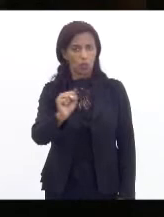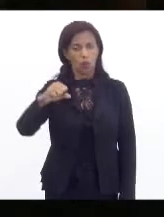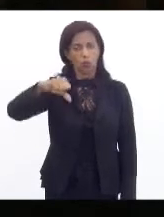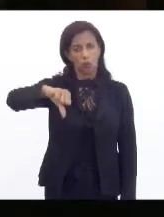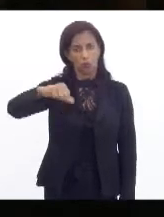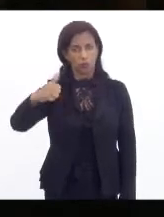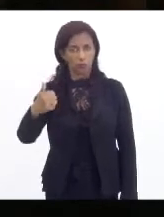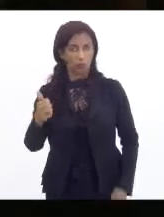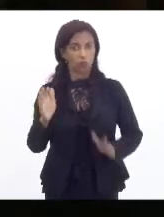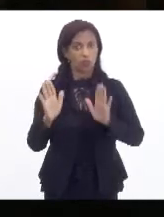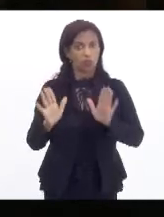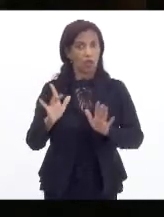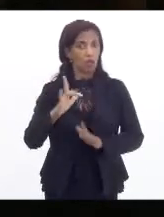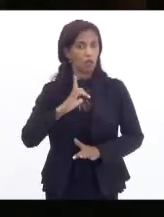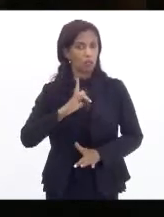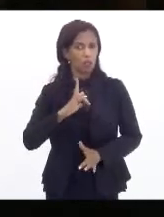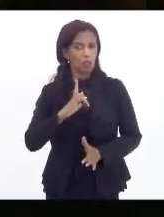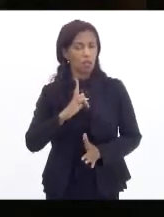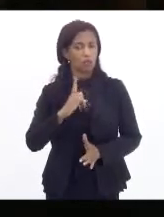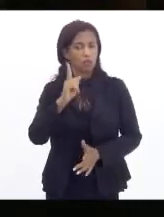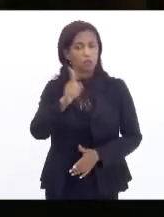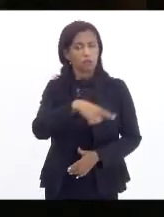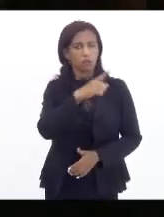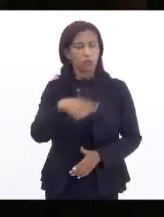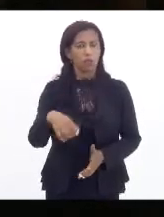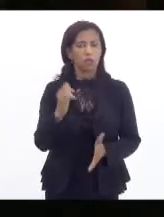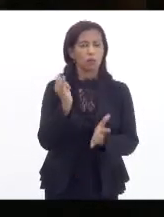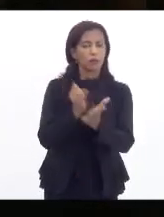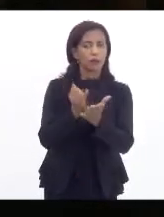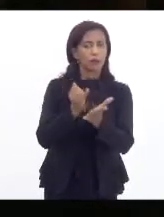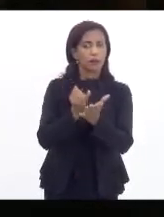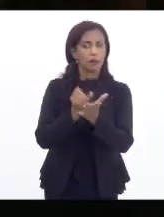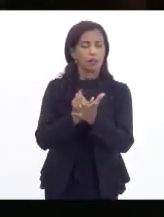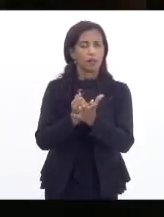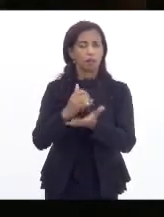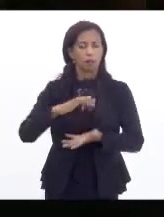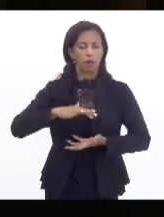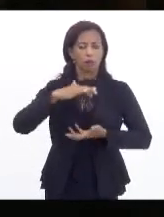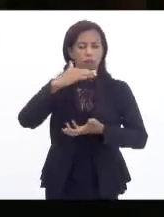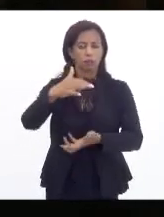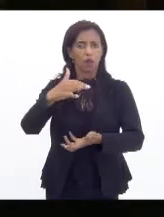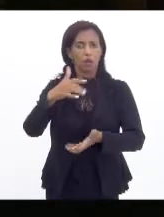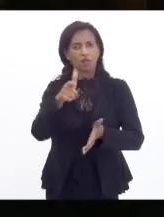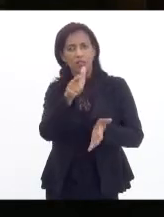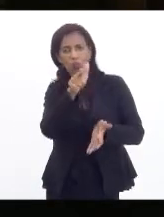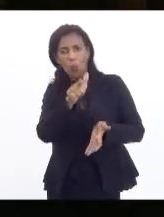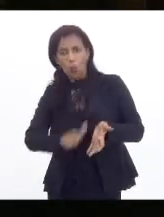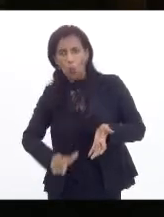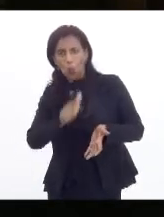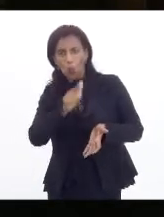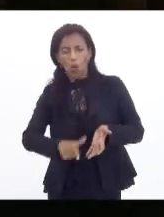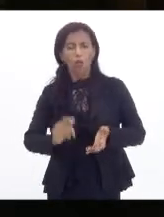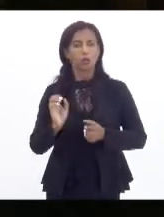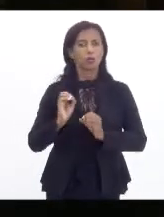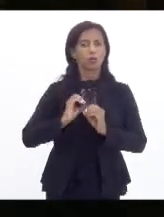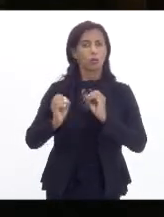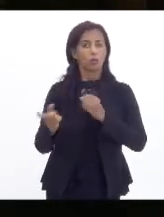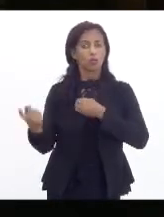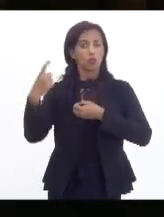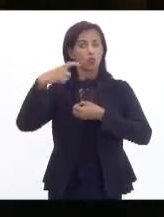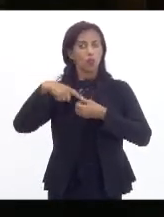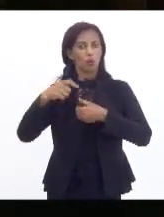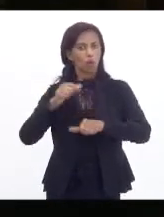ICMS 88-91, já há a isenção de ICMS para vasilhames vazios sob a condição de retorno